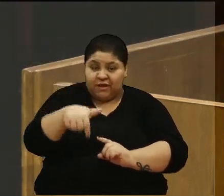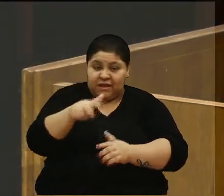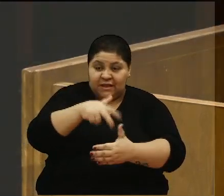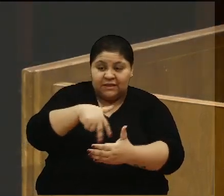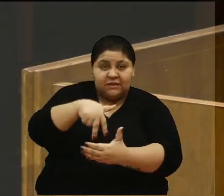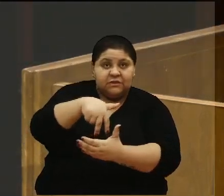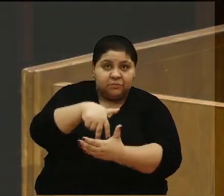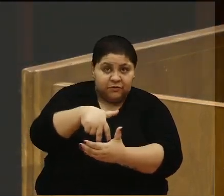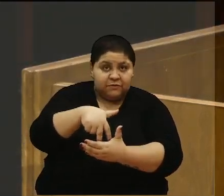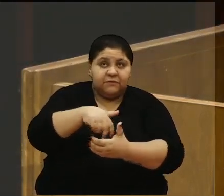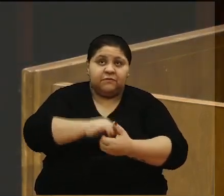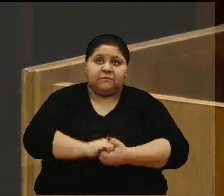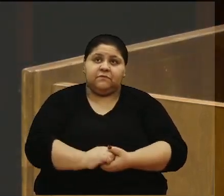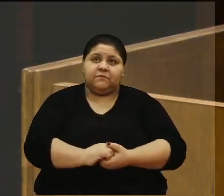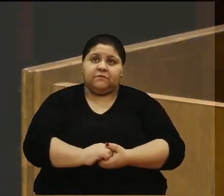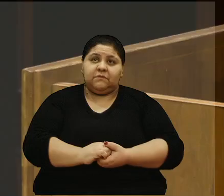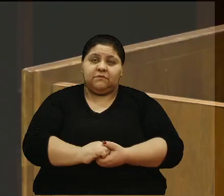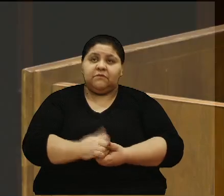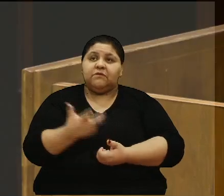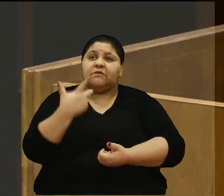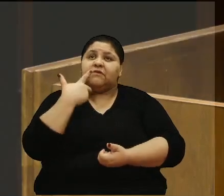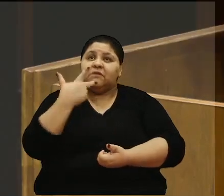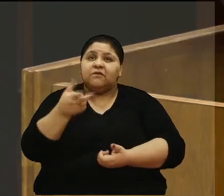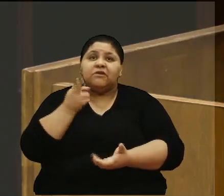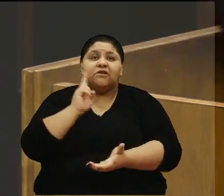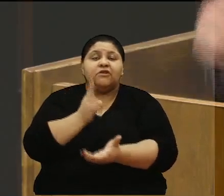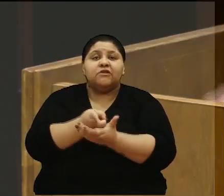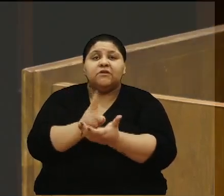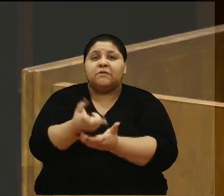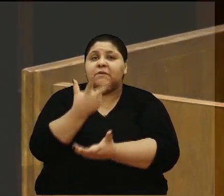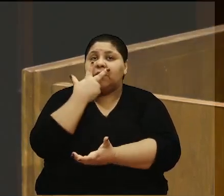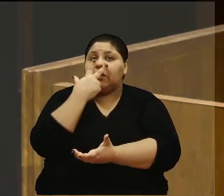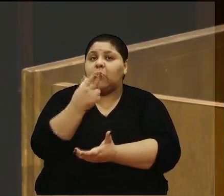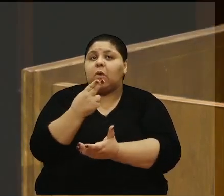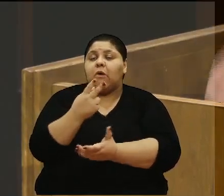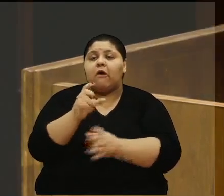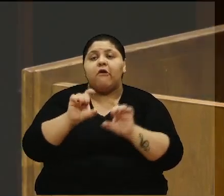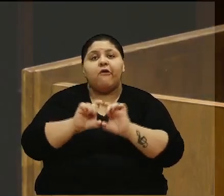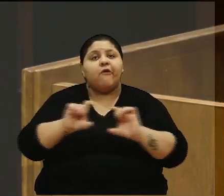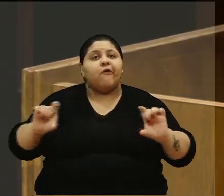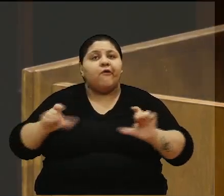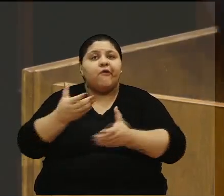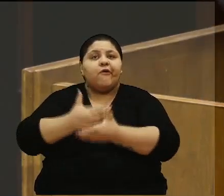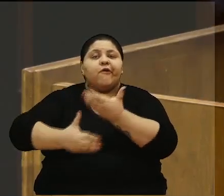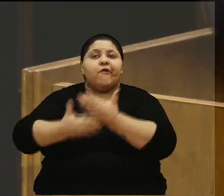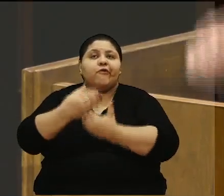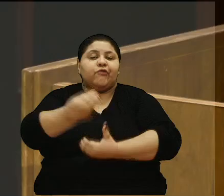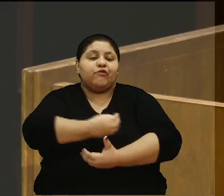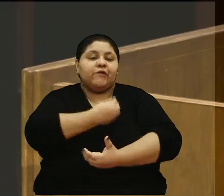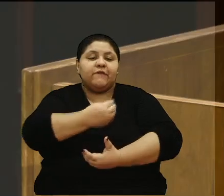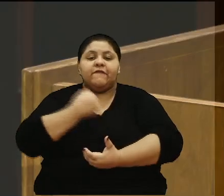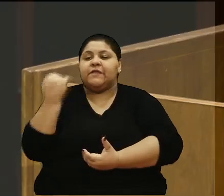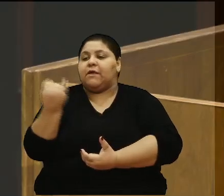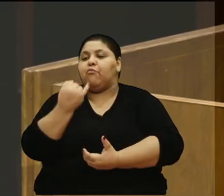tribuna e que diziam sempre o mesmo slogan: toda a vida